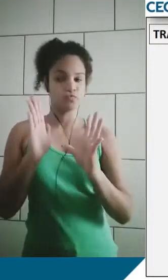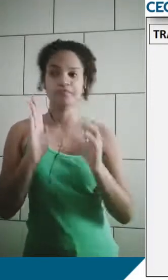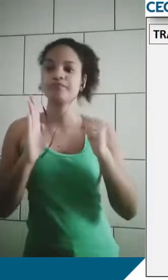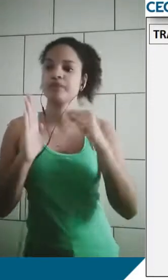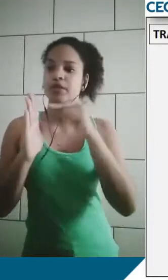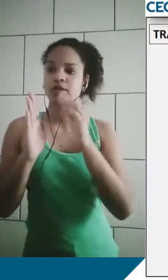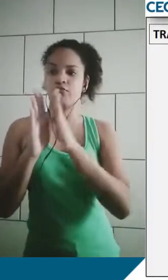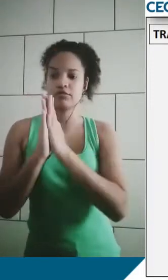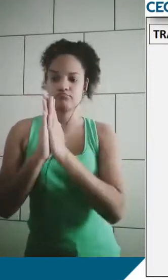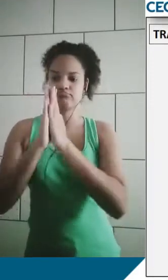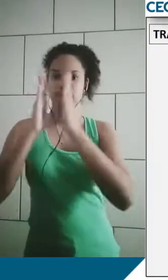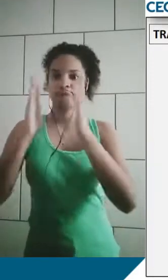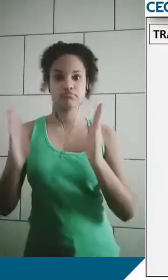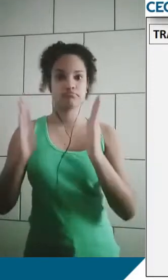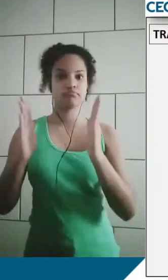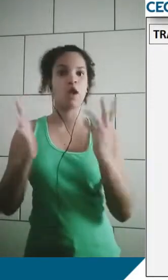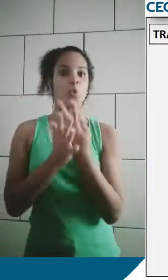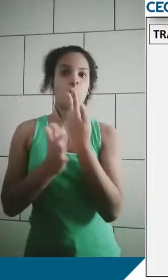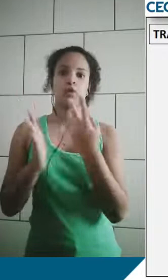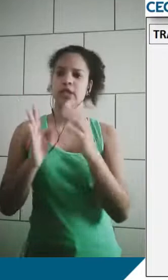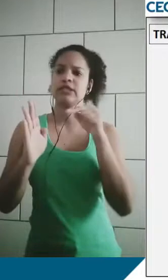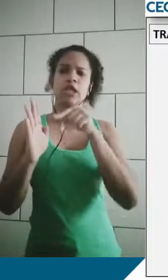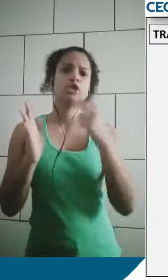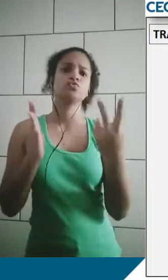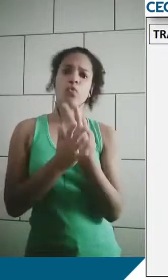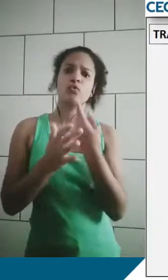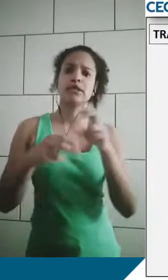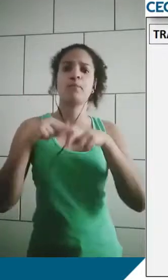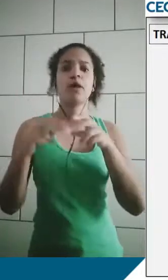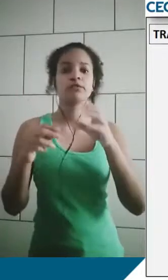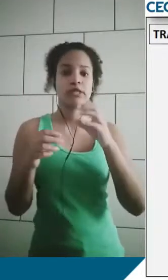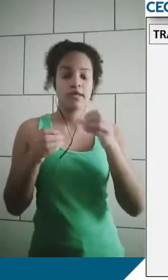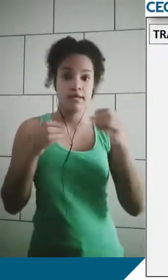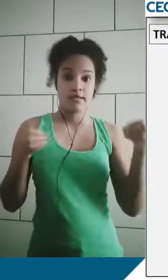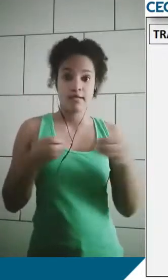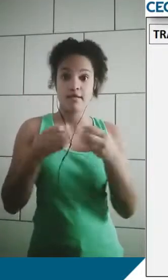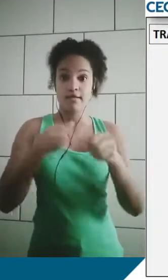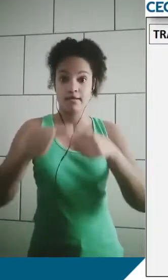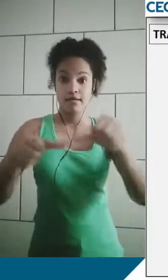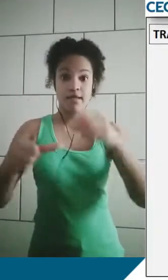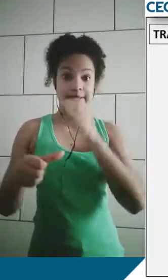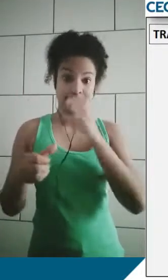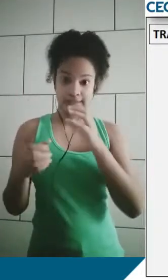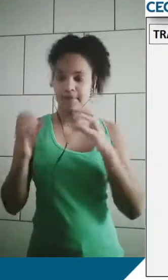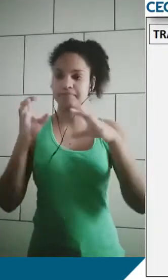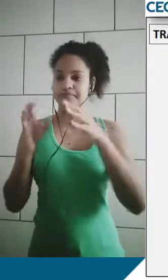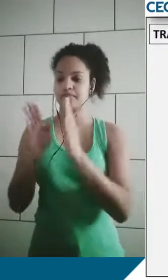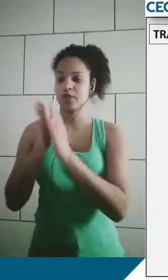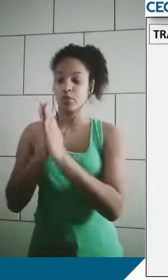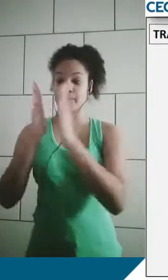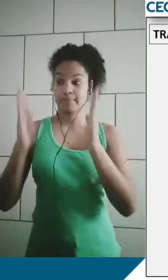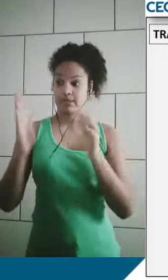as fitas são separadas, lembrando que tudo isso é mediado por enzimas, e a fitamolde serve como base, de